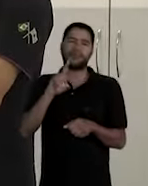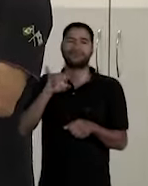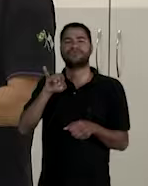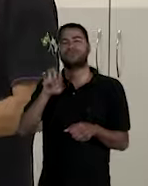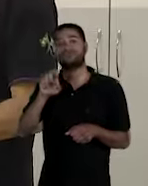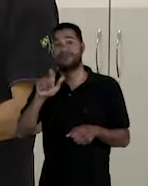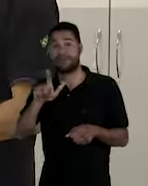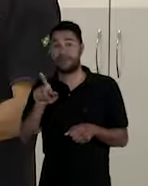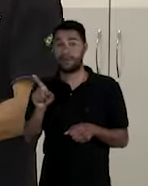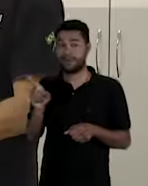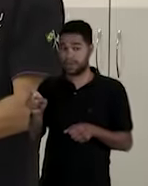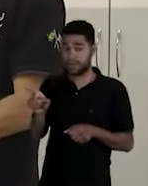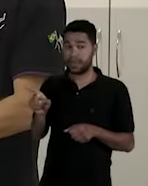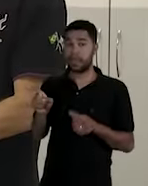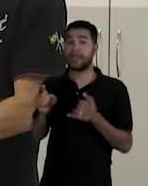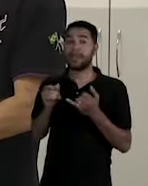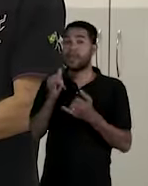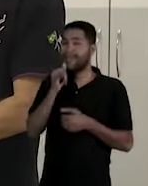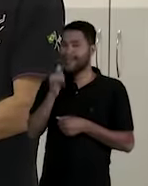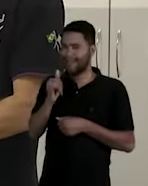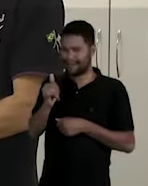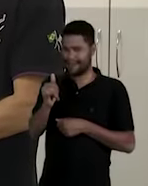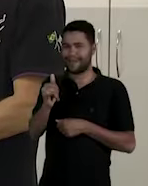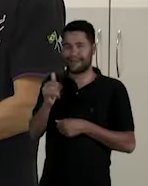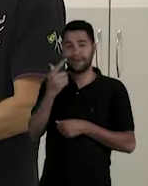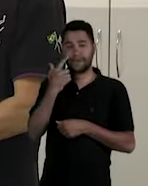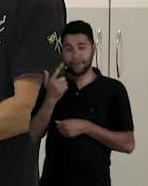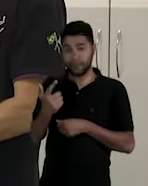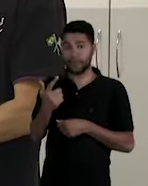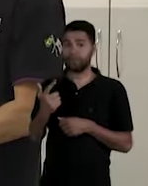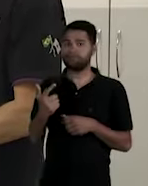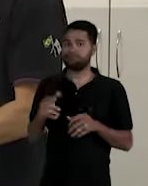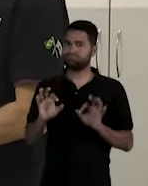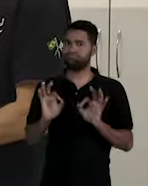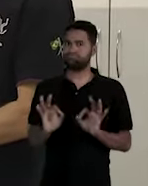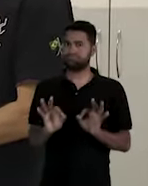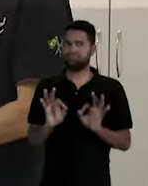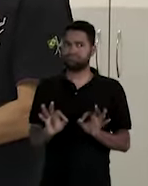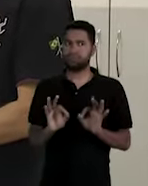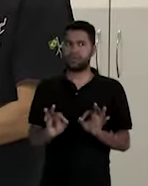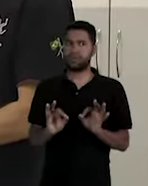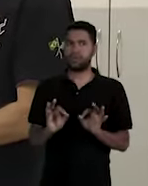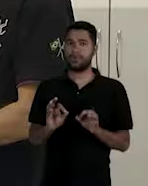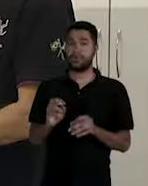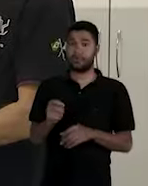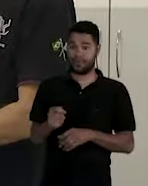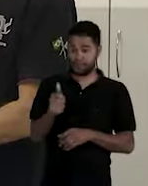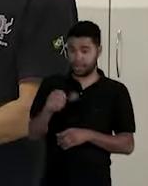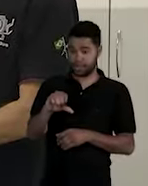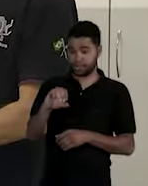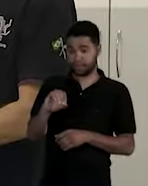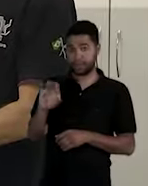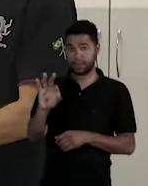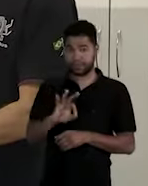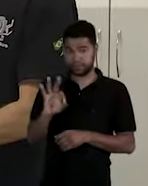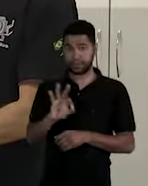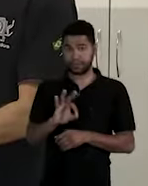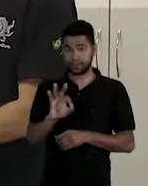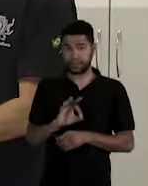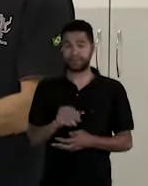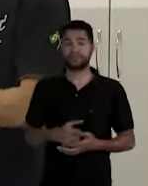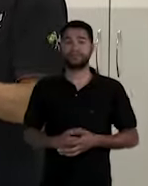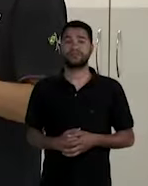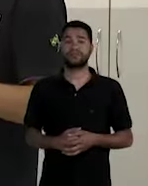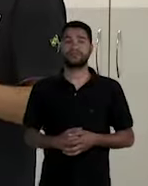No caso do motor elétrico, que nós já vimos que tem uma eficiência de quase 90%, ou acima de